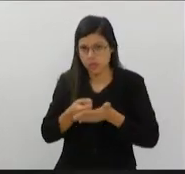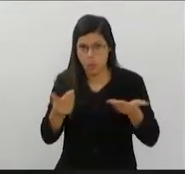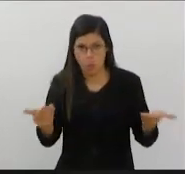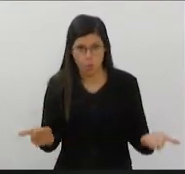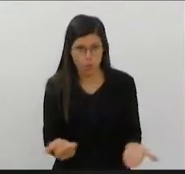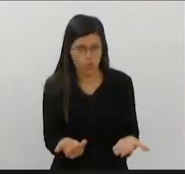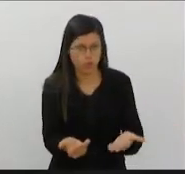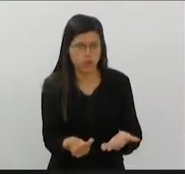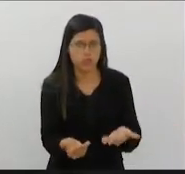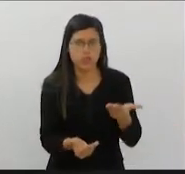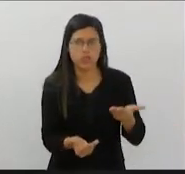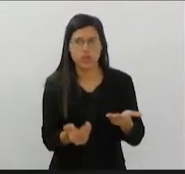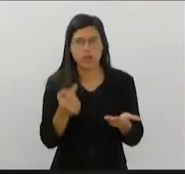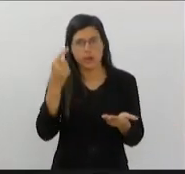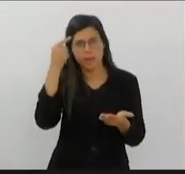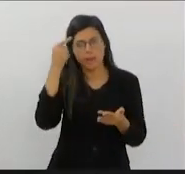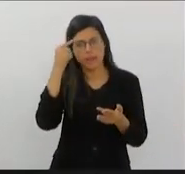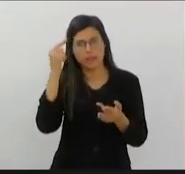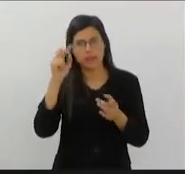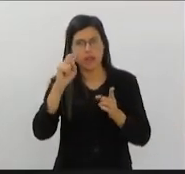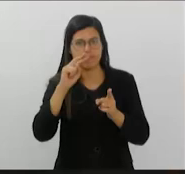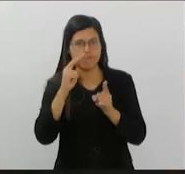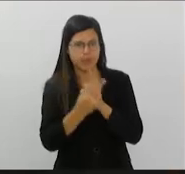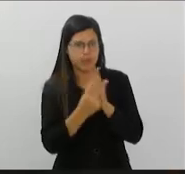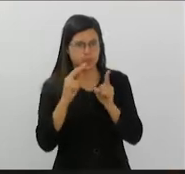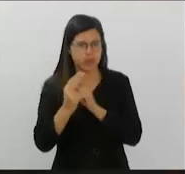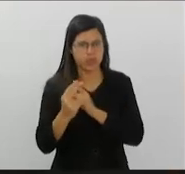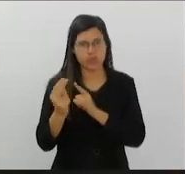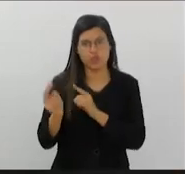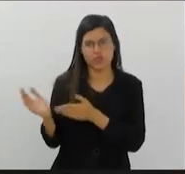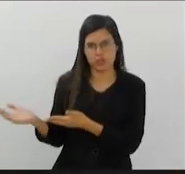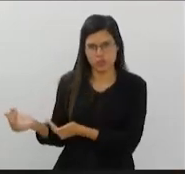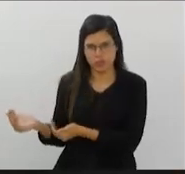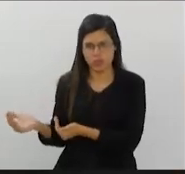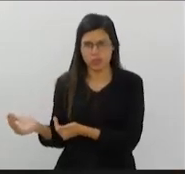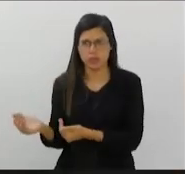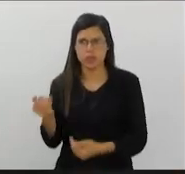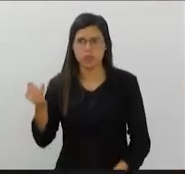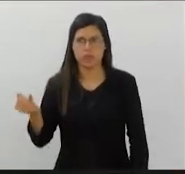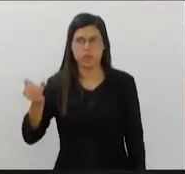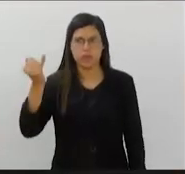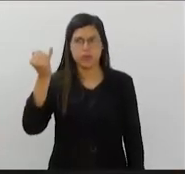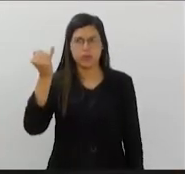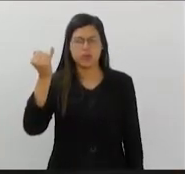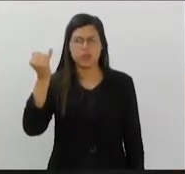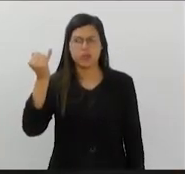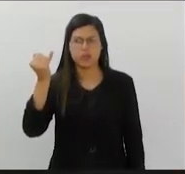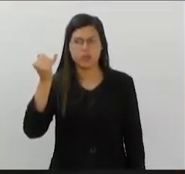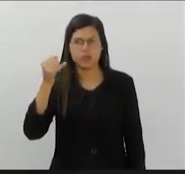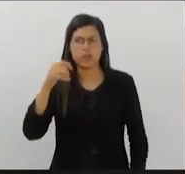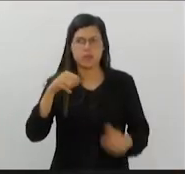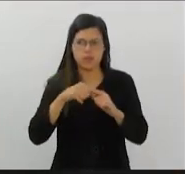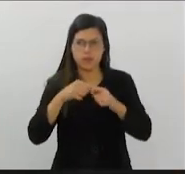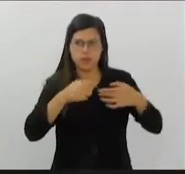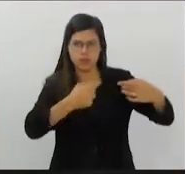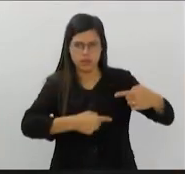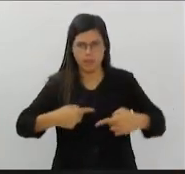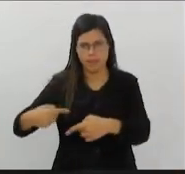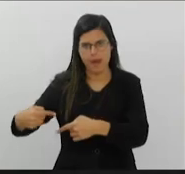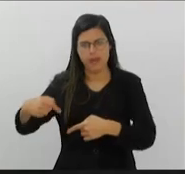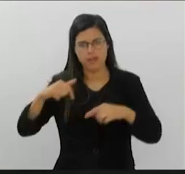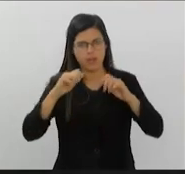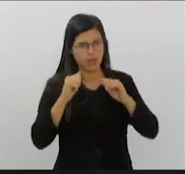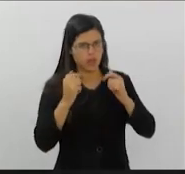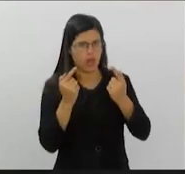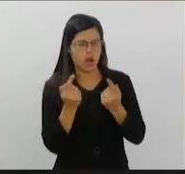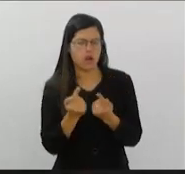sem pensar na perspectiva da juventude. Então, é muito importante a gente estar levantando esse debate nessa casa legislativa,